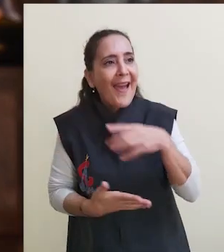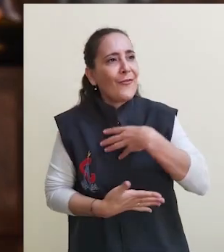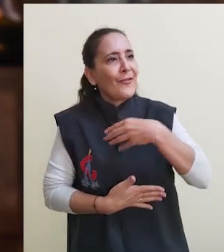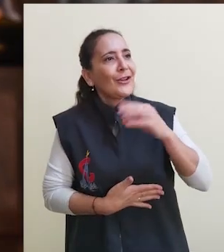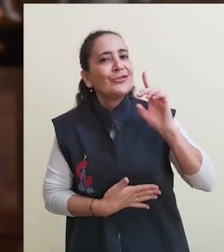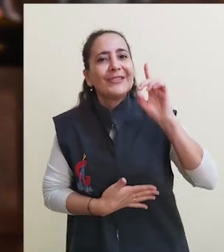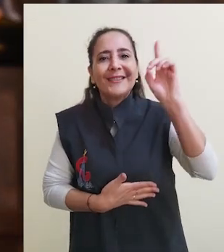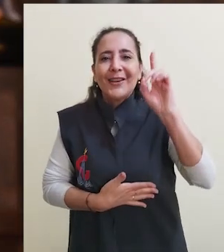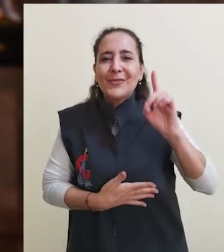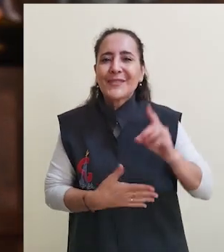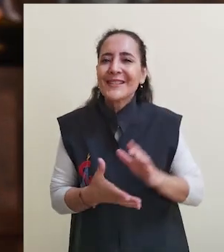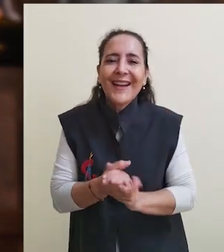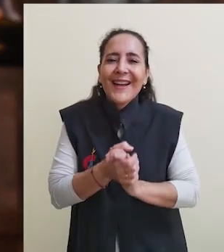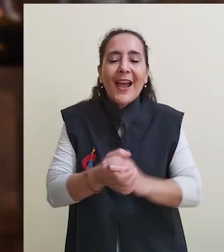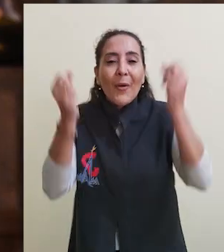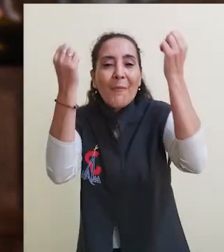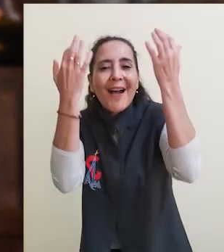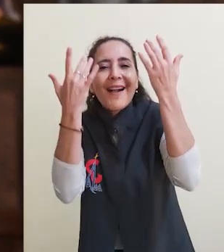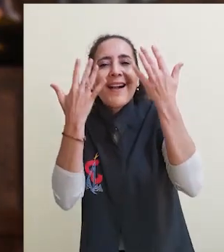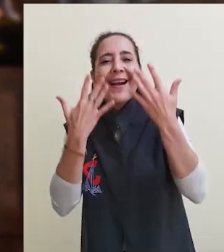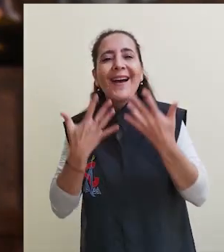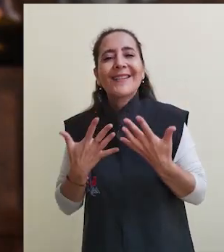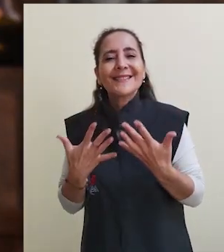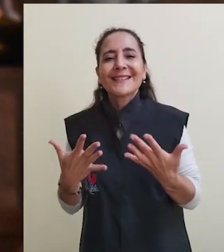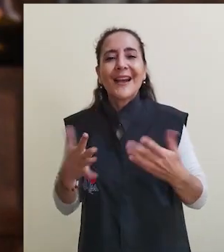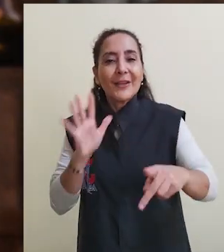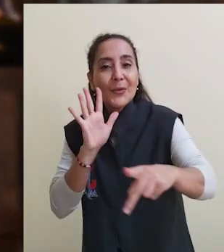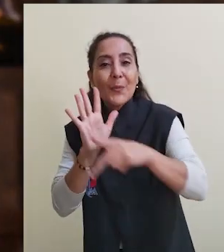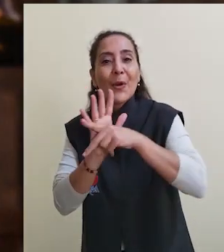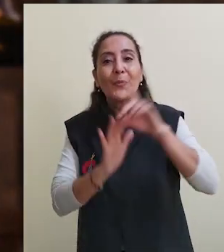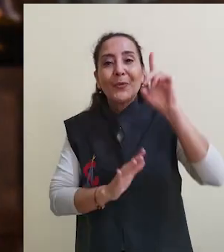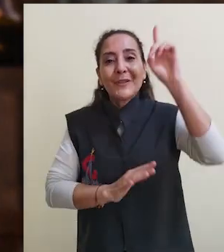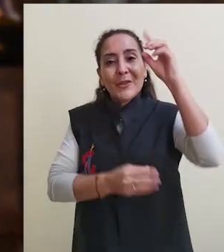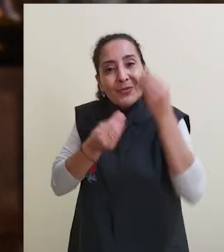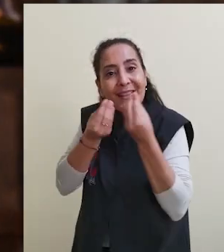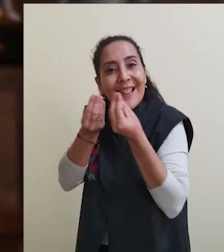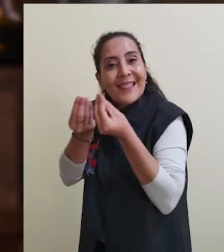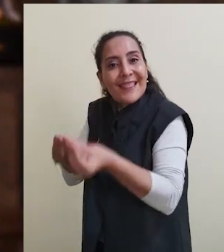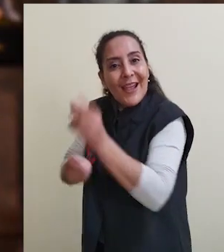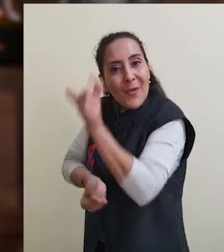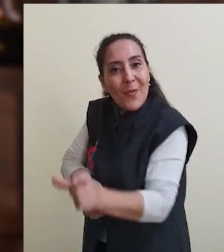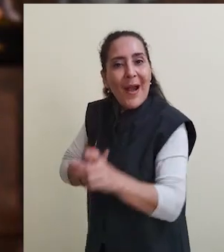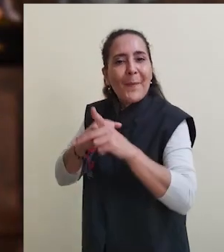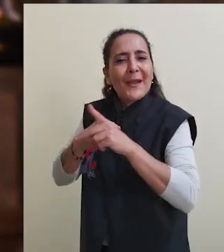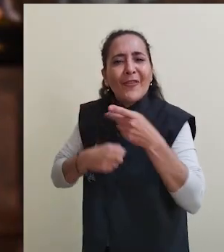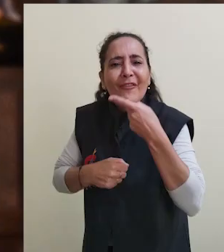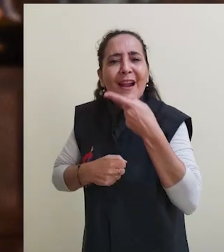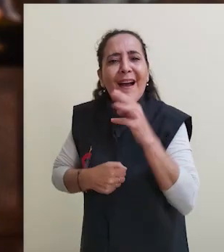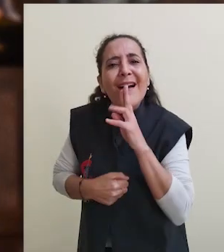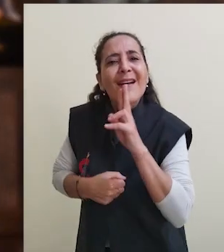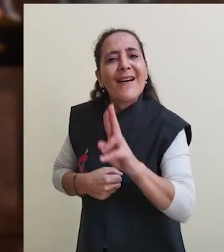gente, isso não vem pelo nosso DNA, né? Isso é uma graça que o Pai que está no céu te concedeu. E aí,